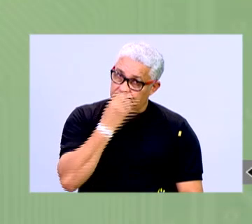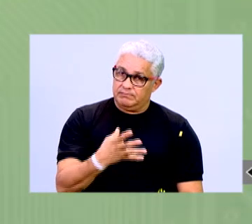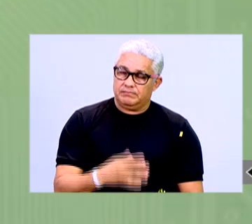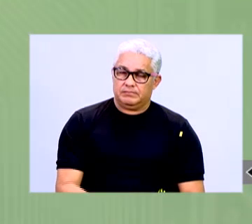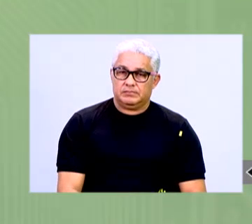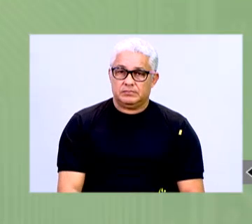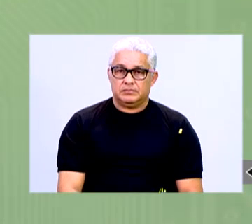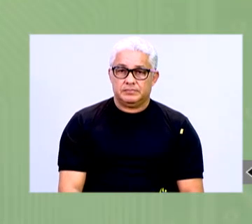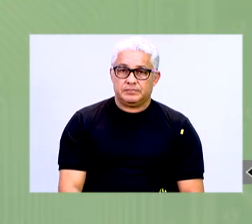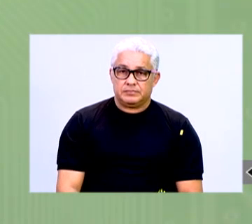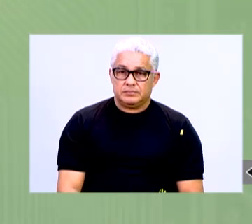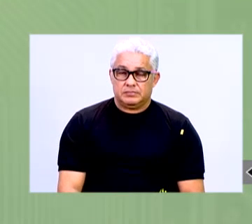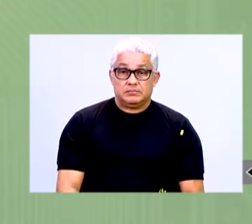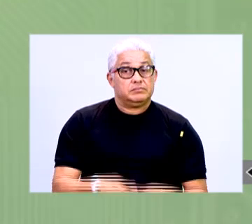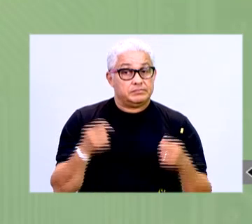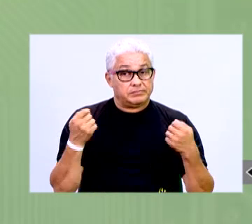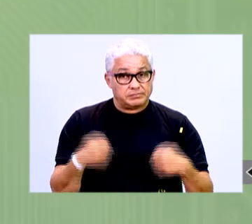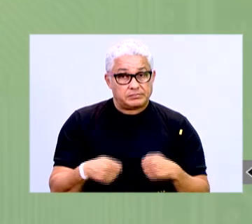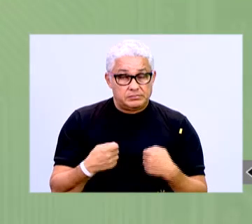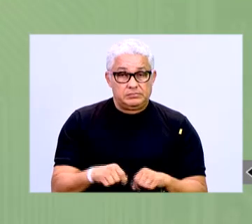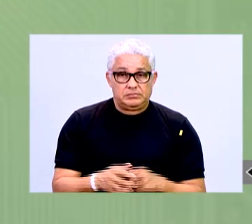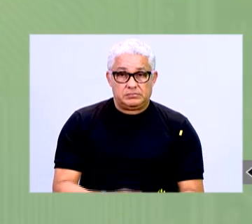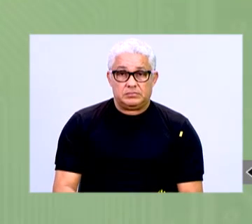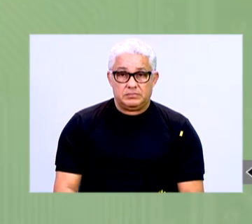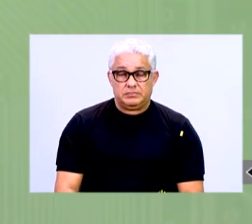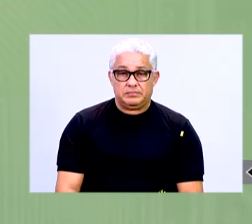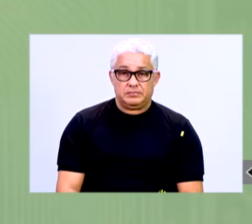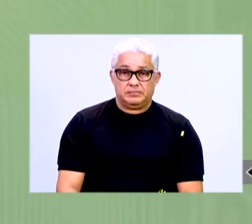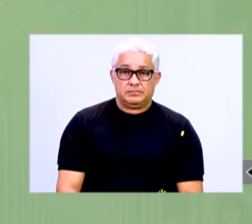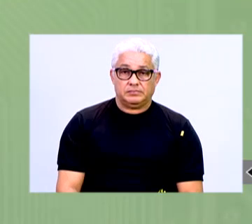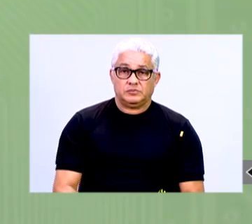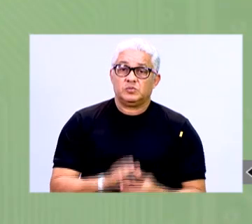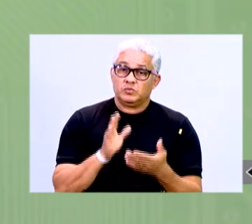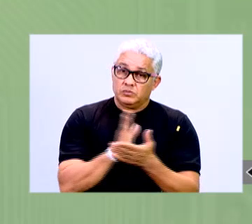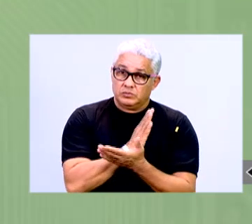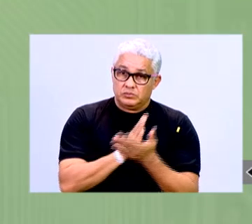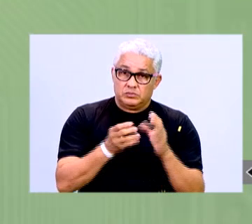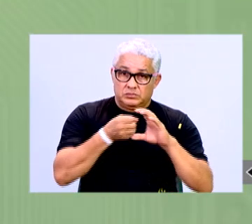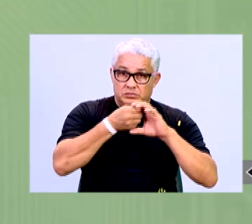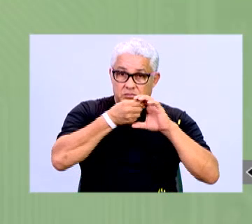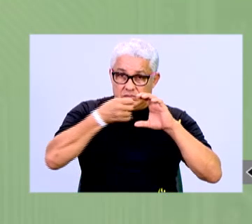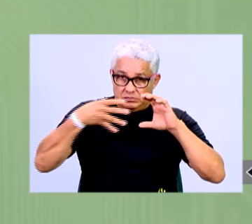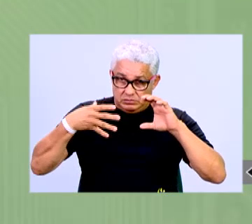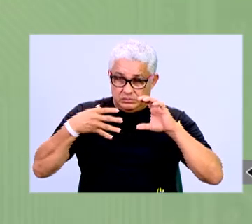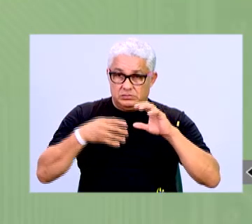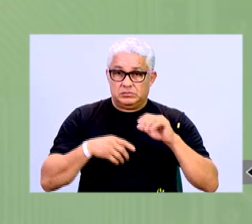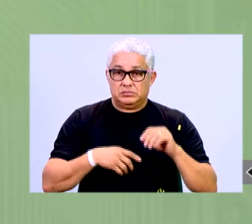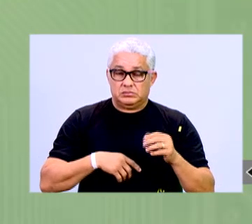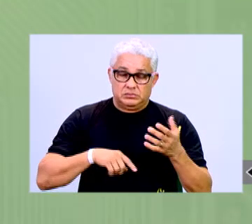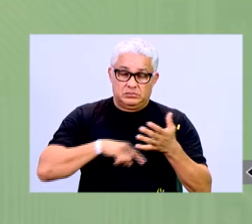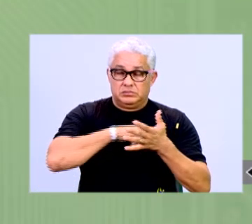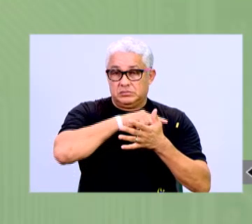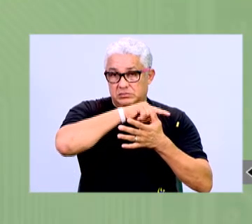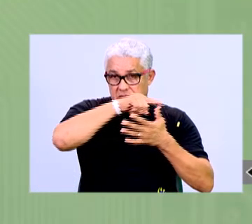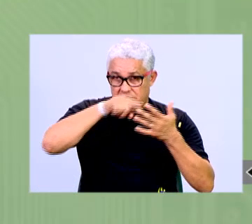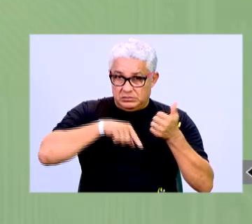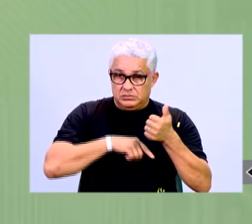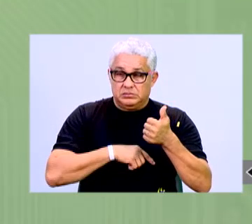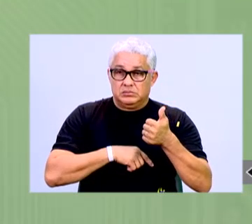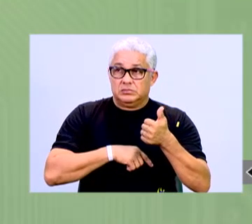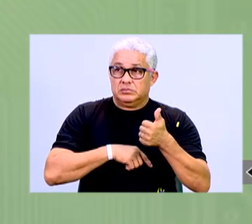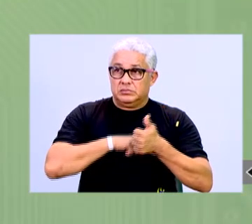requisito, ele tem que atender algumas características. São elas: